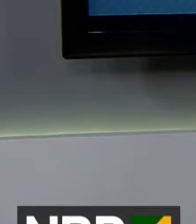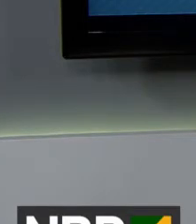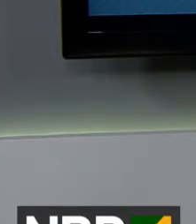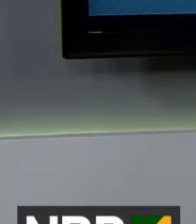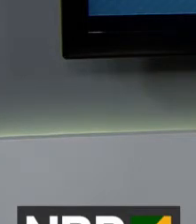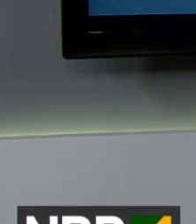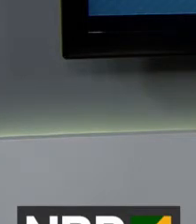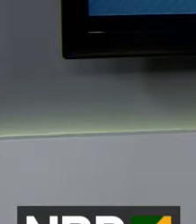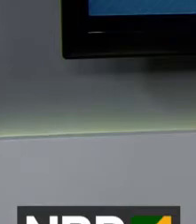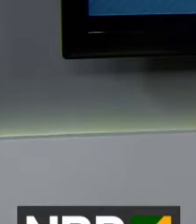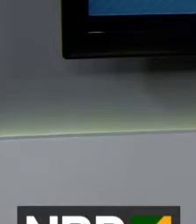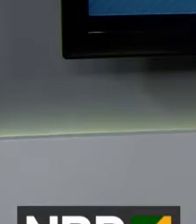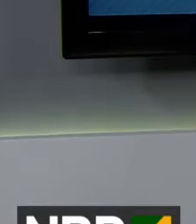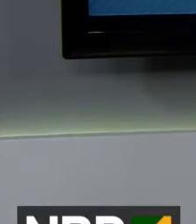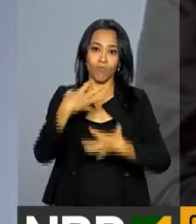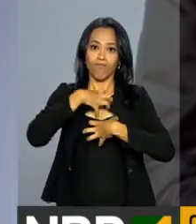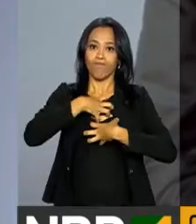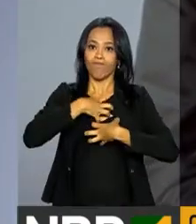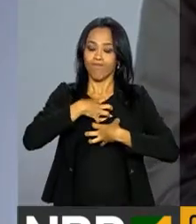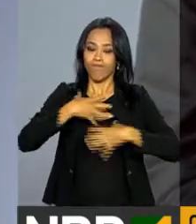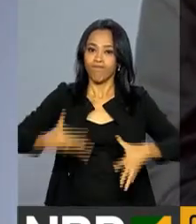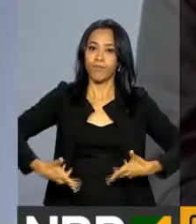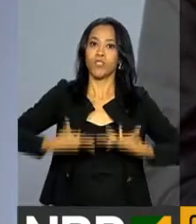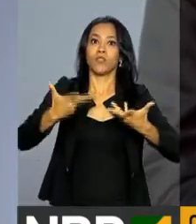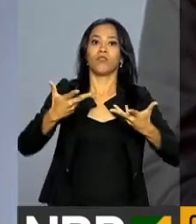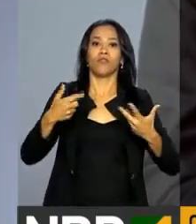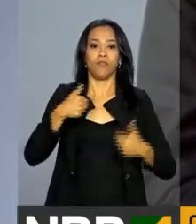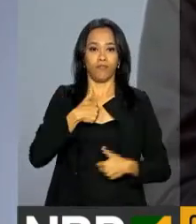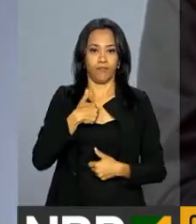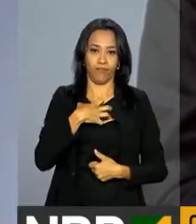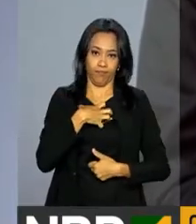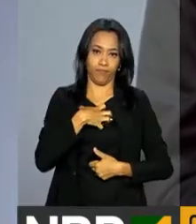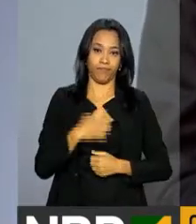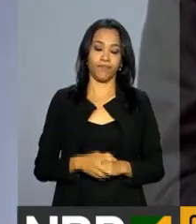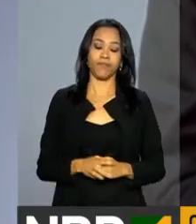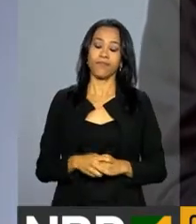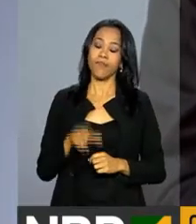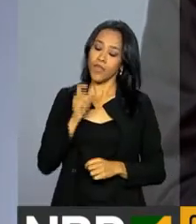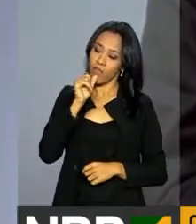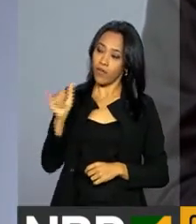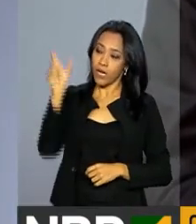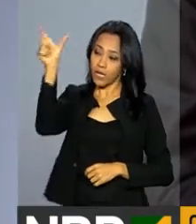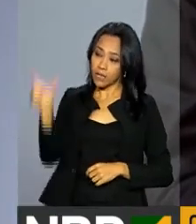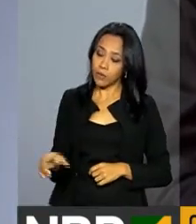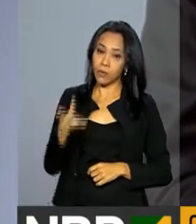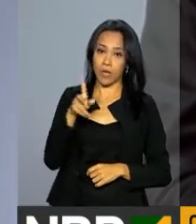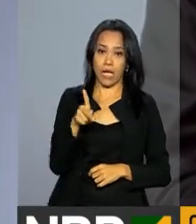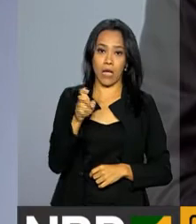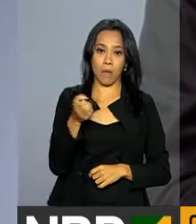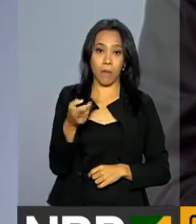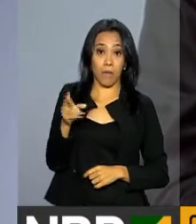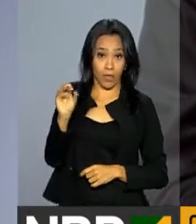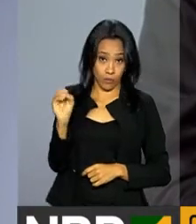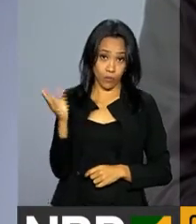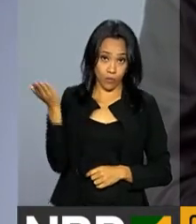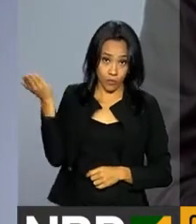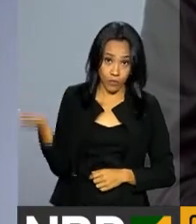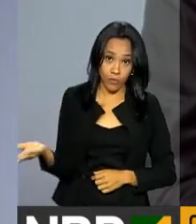gestão veja como foi aliás rio pra você sabe que quando